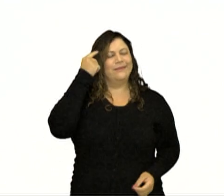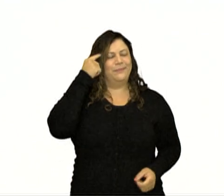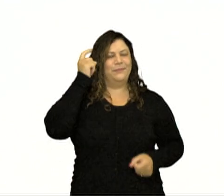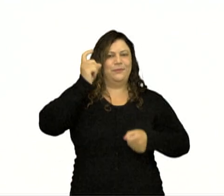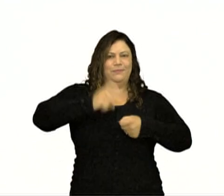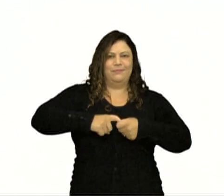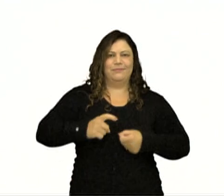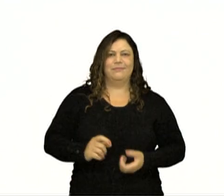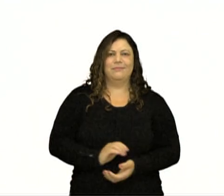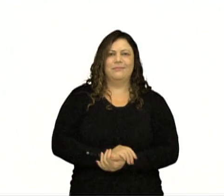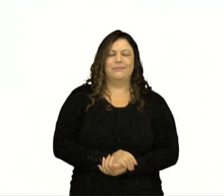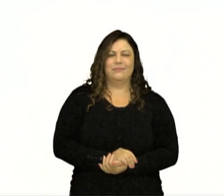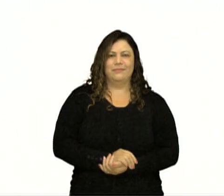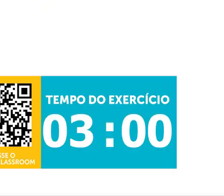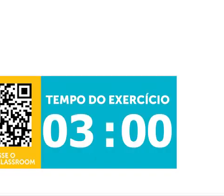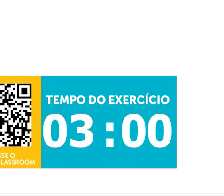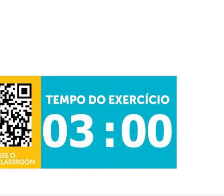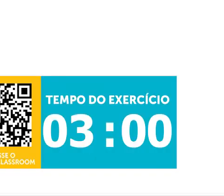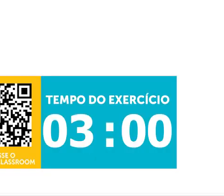retorna.